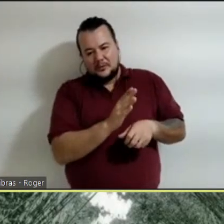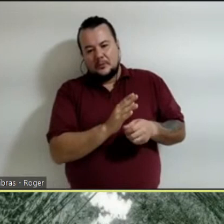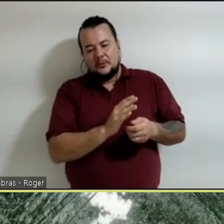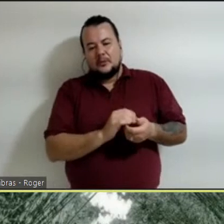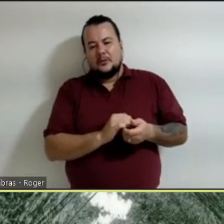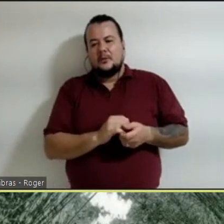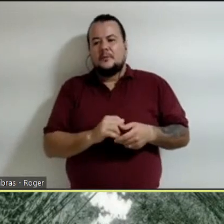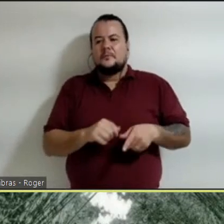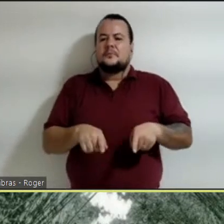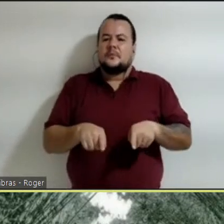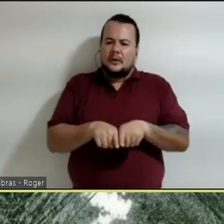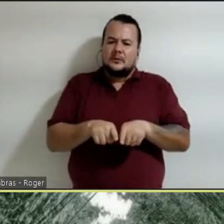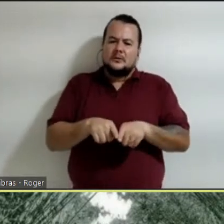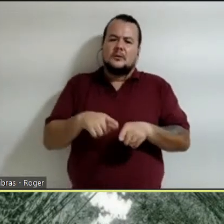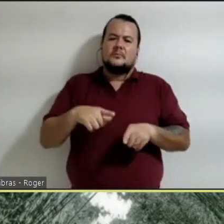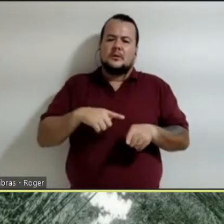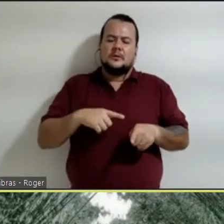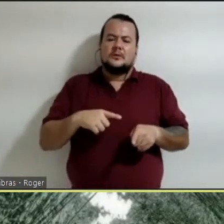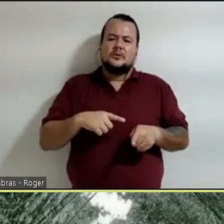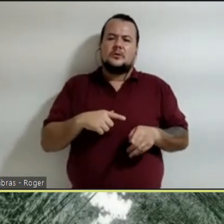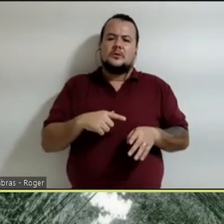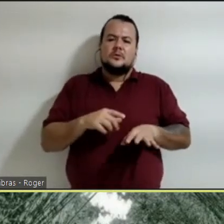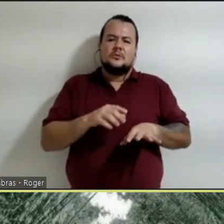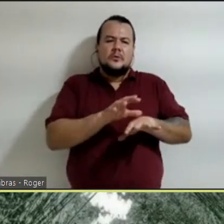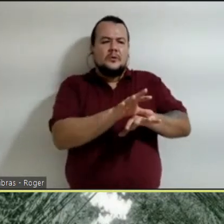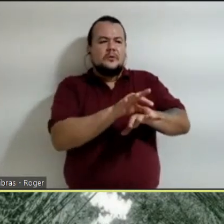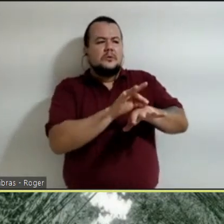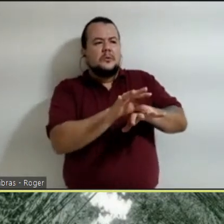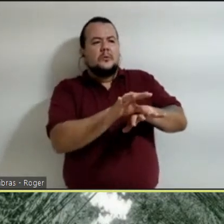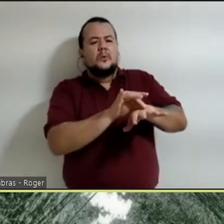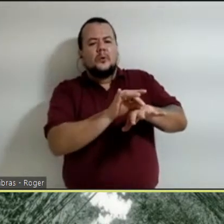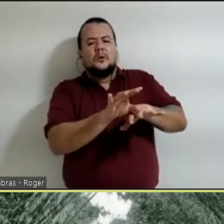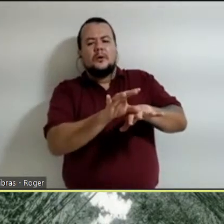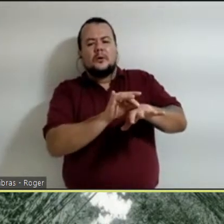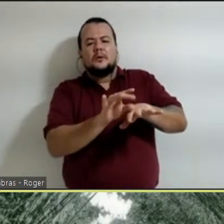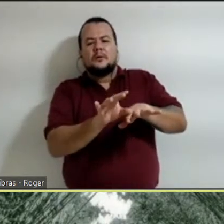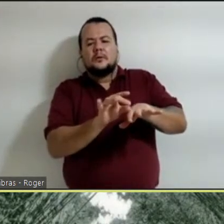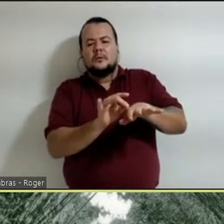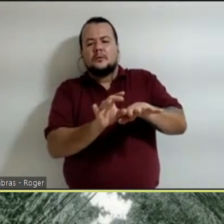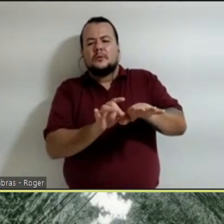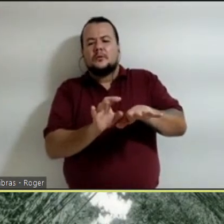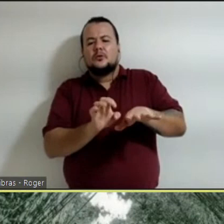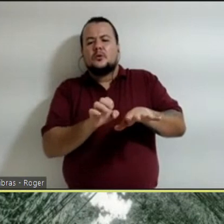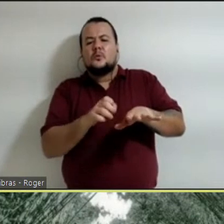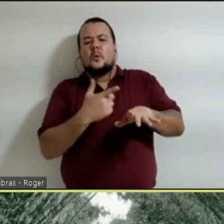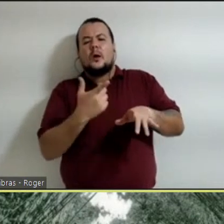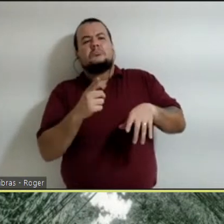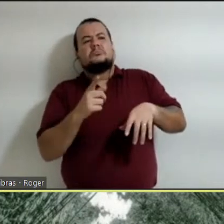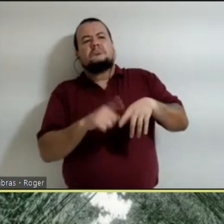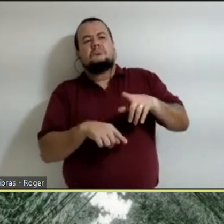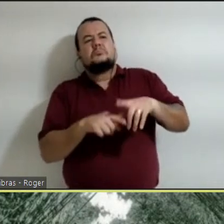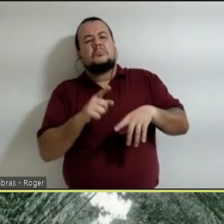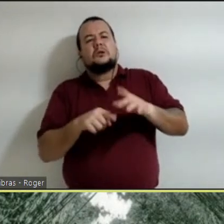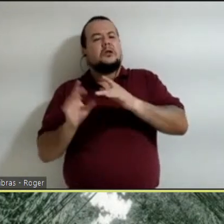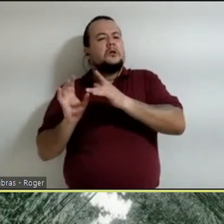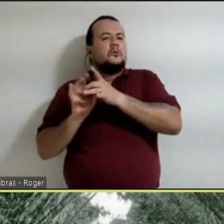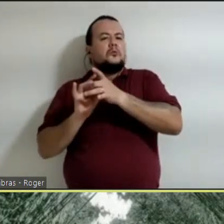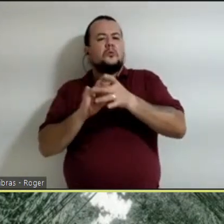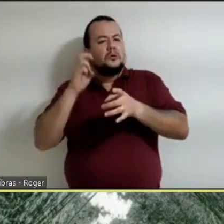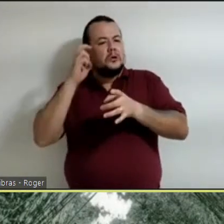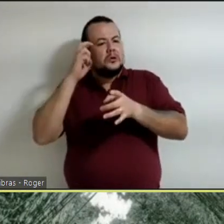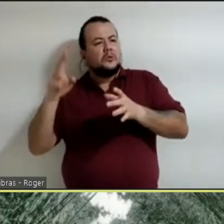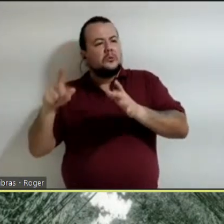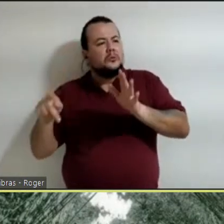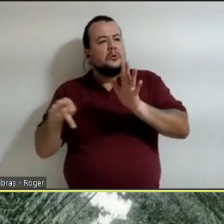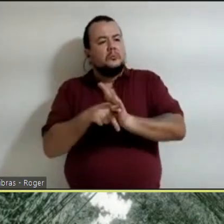uma intermediação, uma filtragem, do qual os elementos concretos do seu contexto, de sua cultura, se